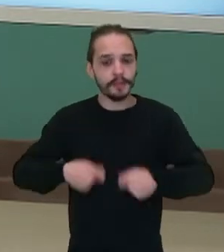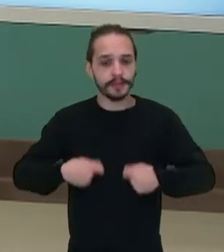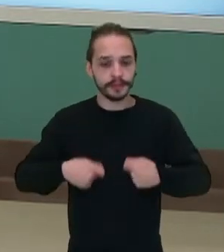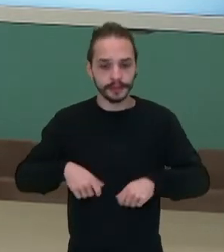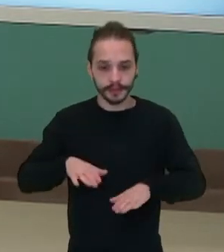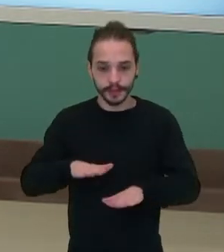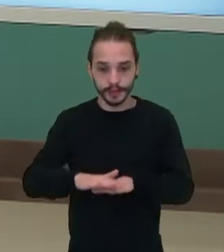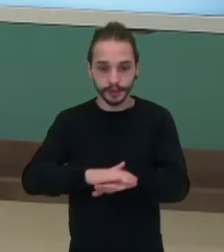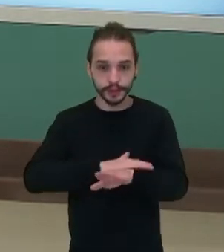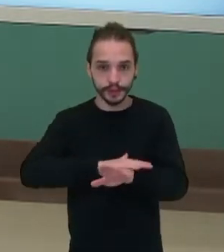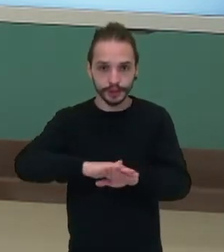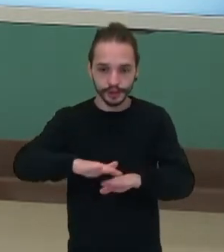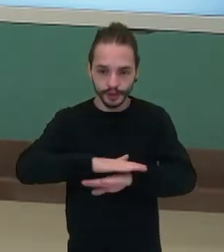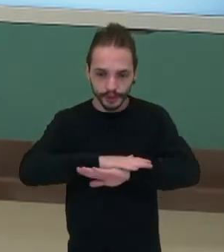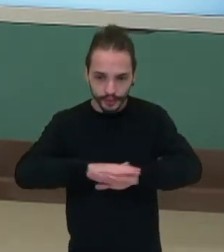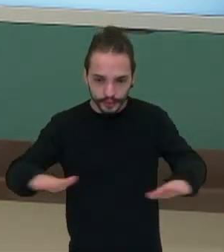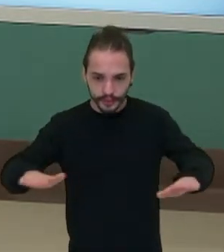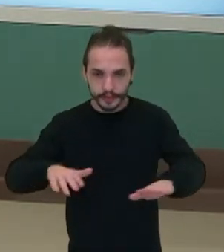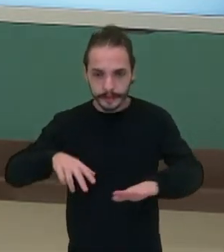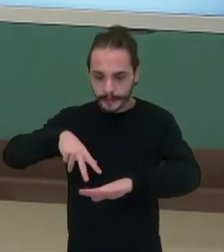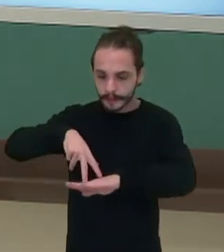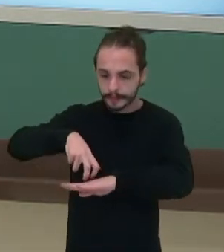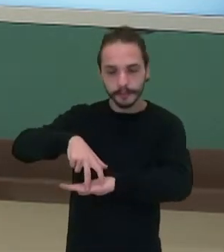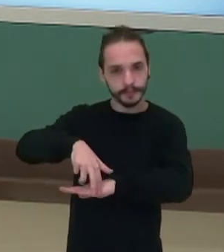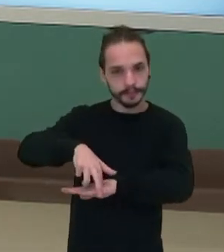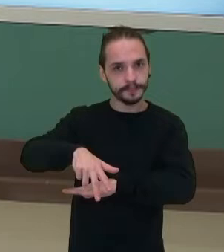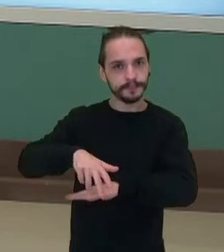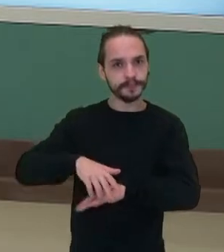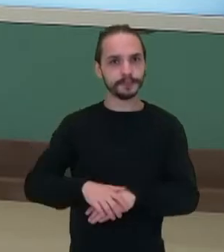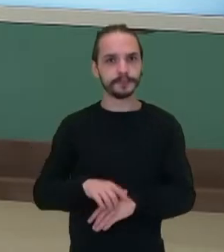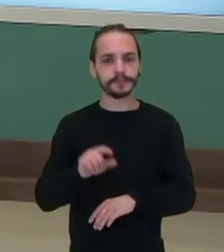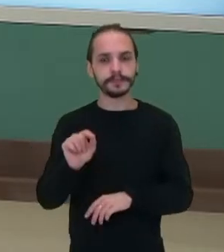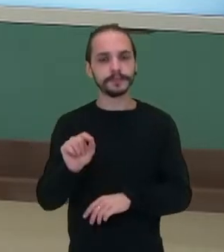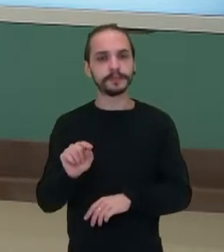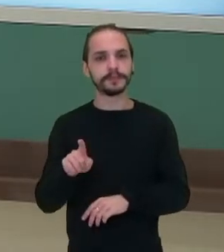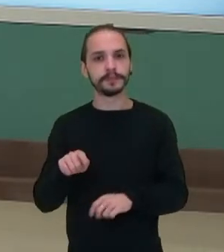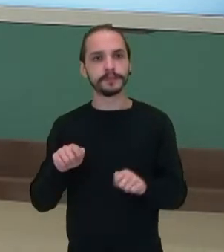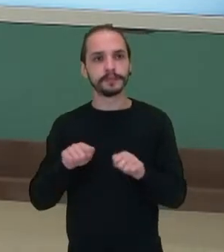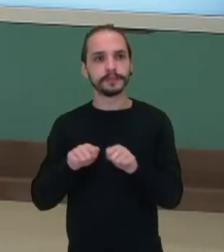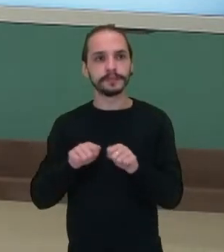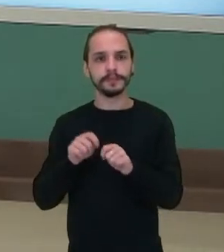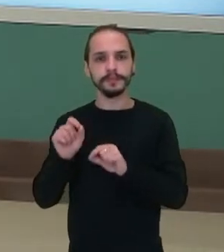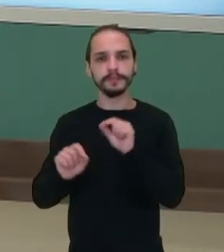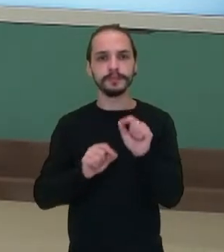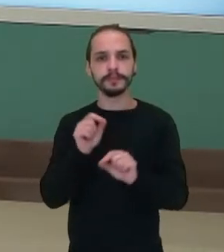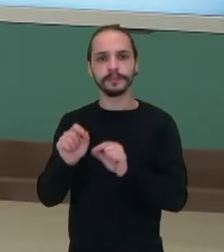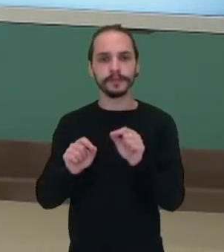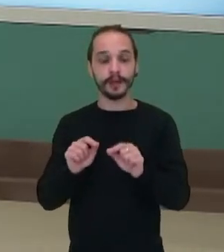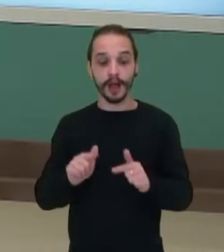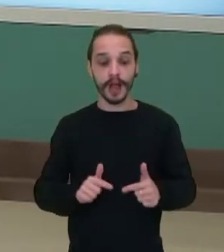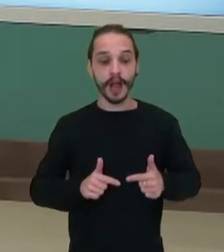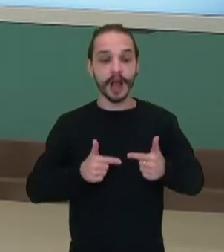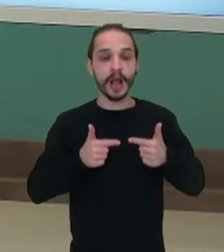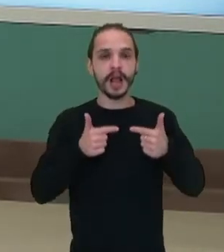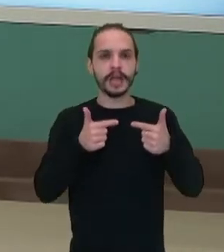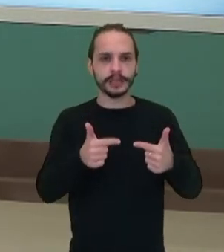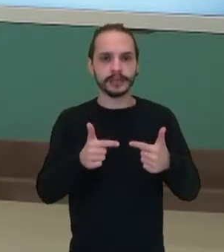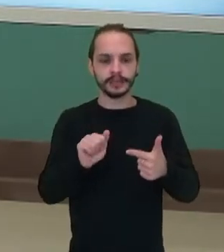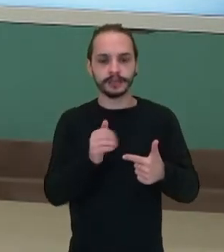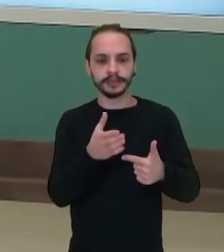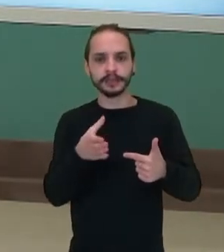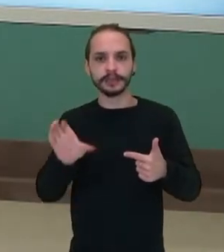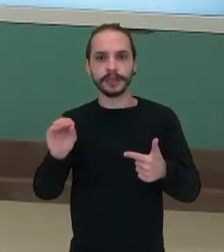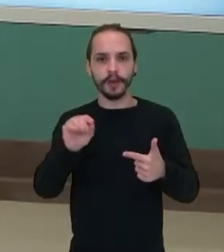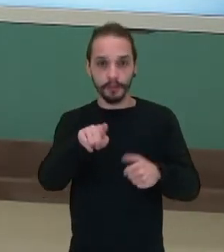com o solo, certo? Ou seja, quem faz, na verdade, você promove aquilo que a gente chama de ação. Ou seja, você